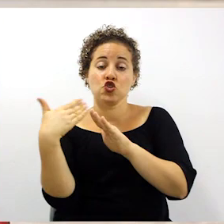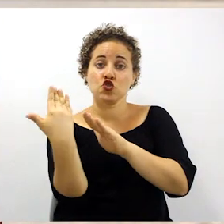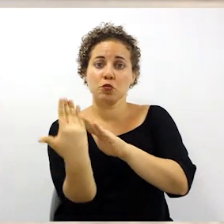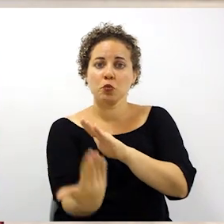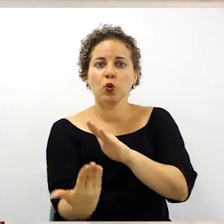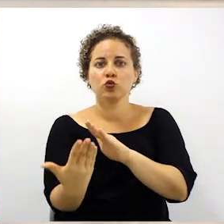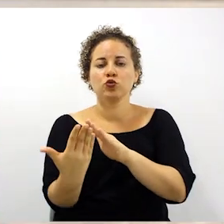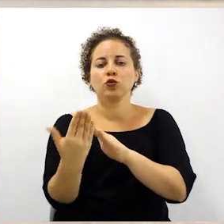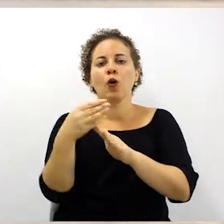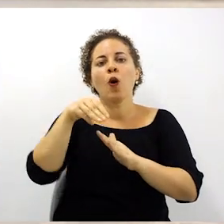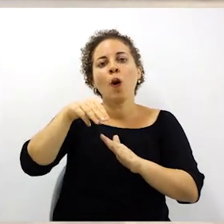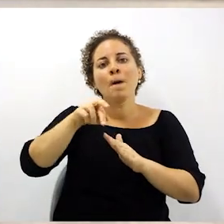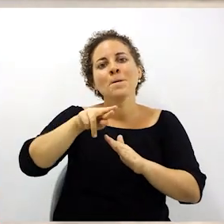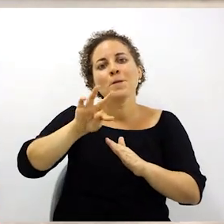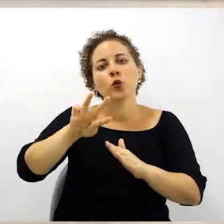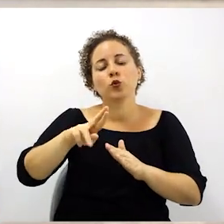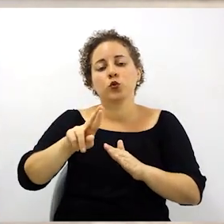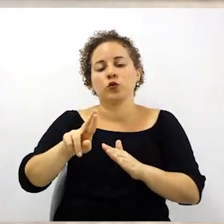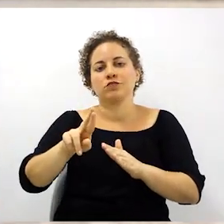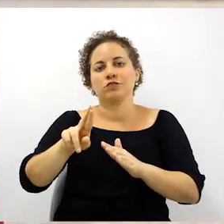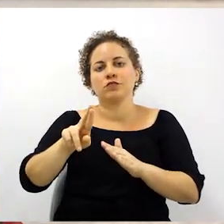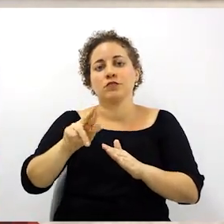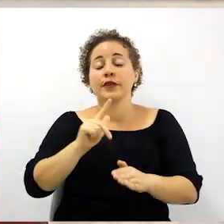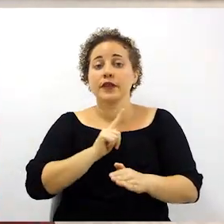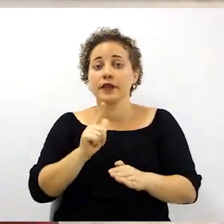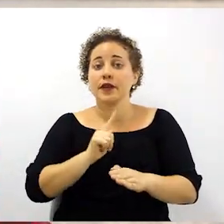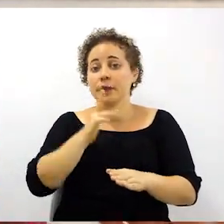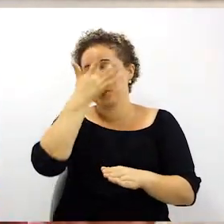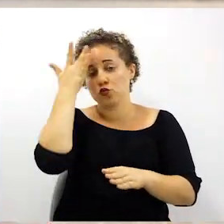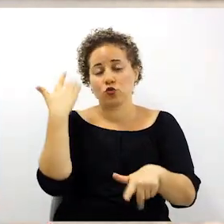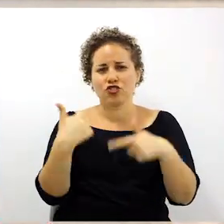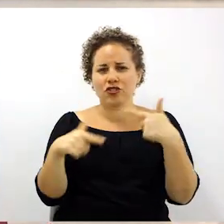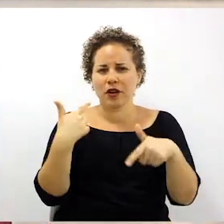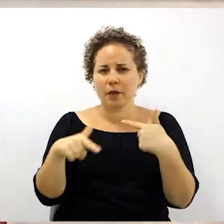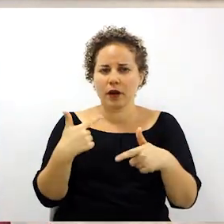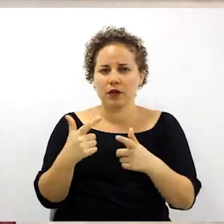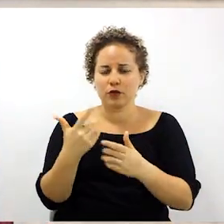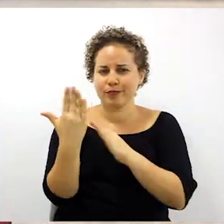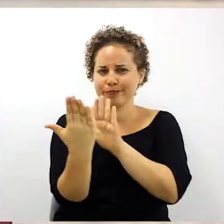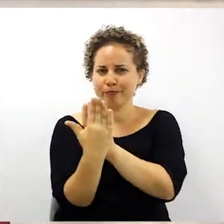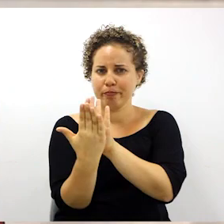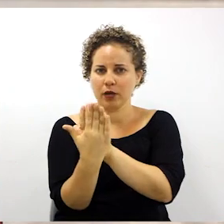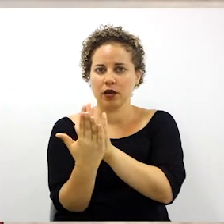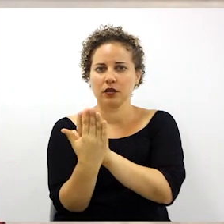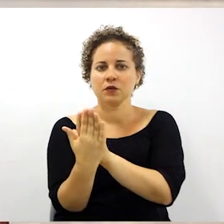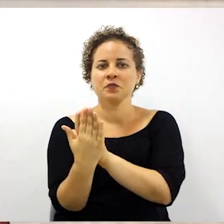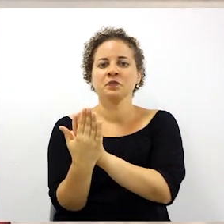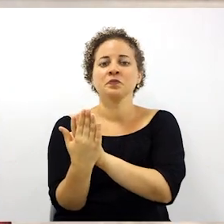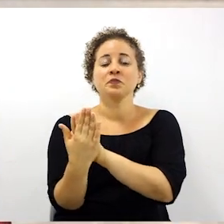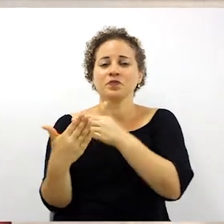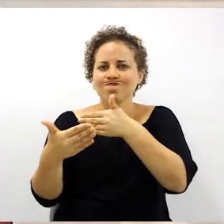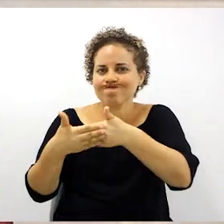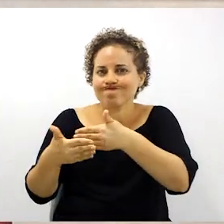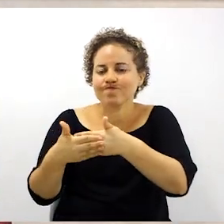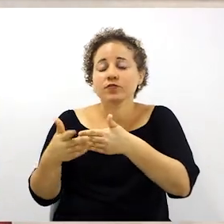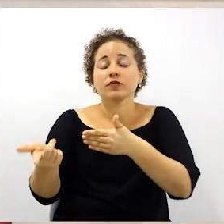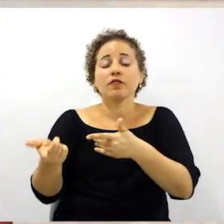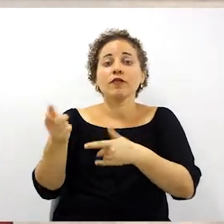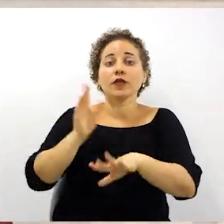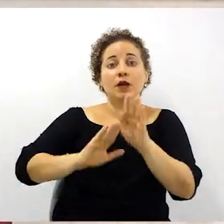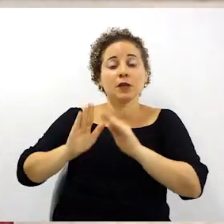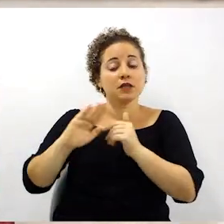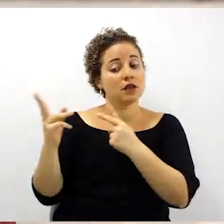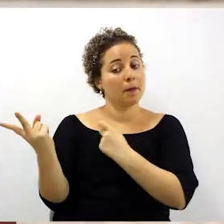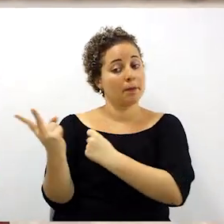de motores, principalmente onde hajam trabalhadores muito próximos a isso. Então, esses eixos precisam ser